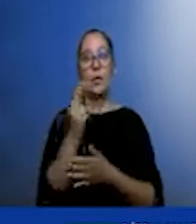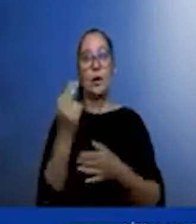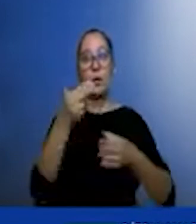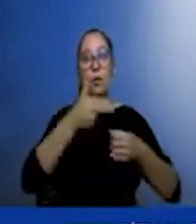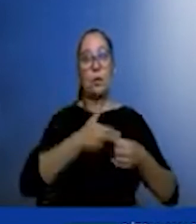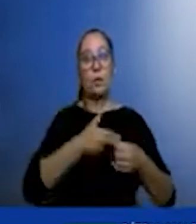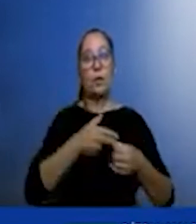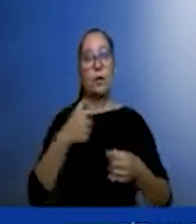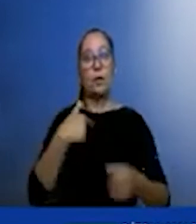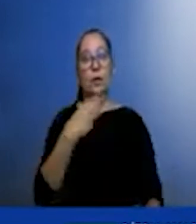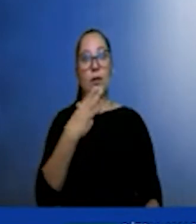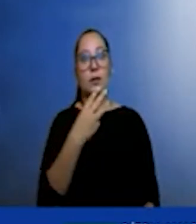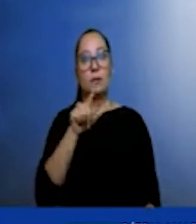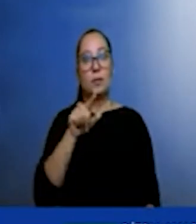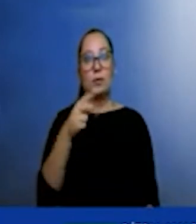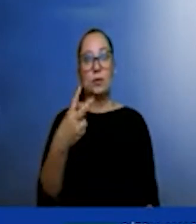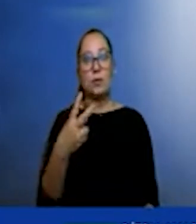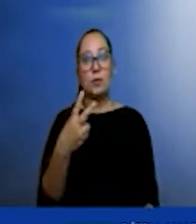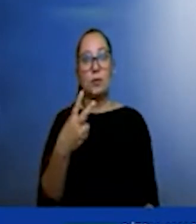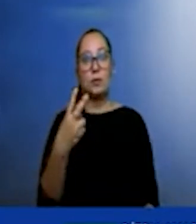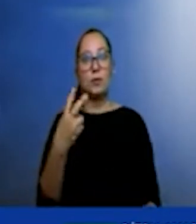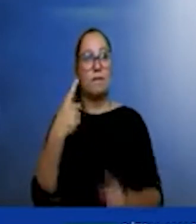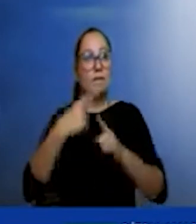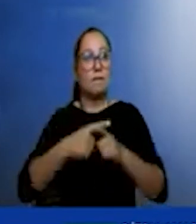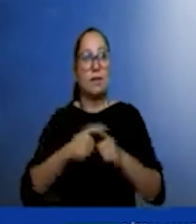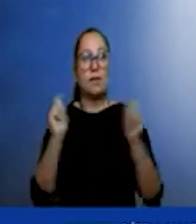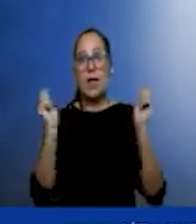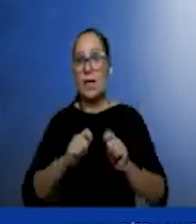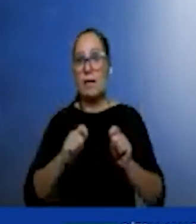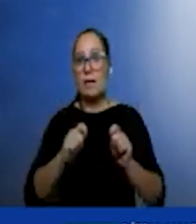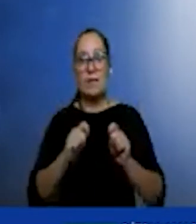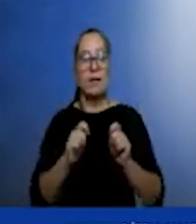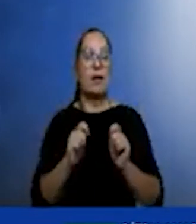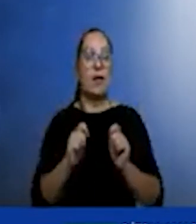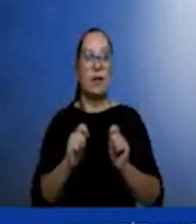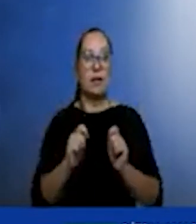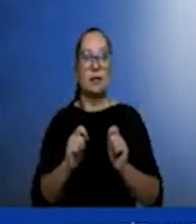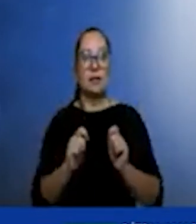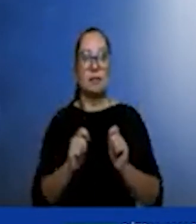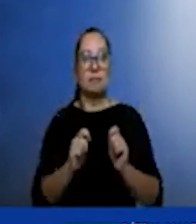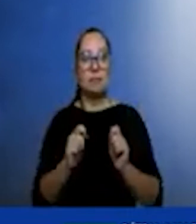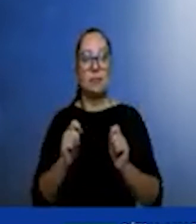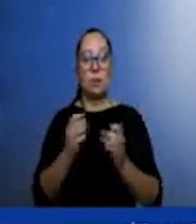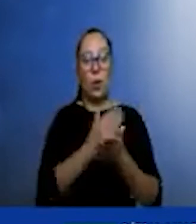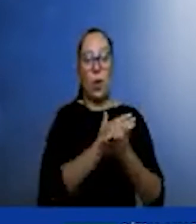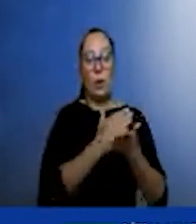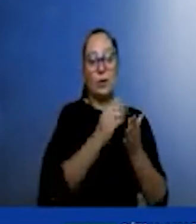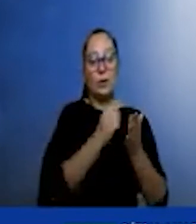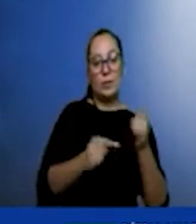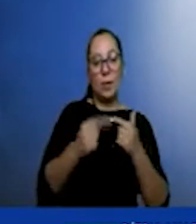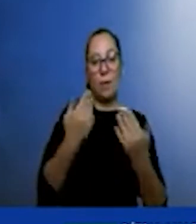3.2, 3.3 vezes a eficiência do meu E100 lá do começo. Então,